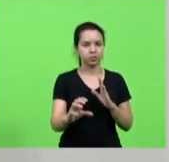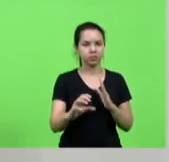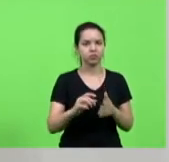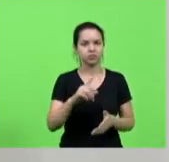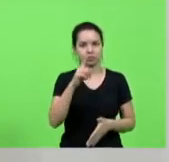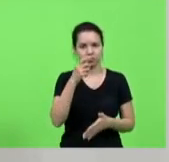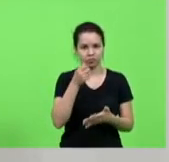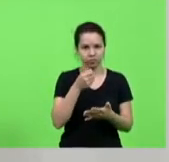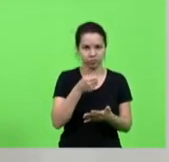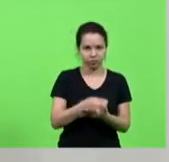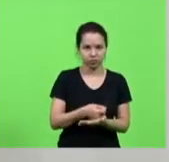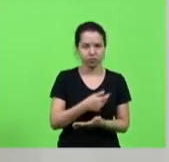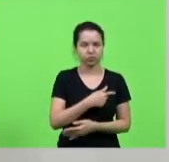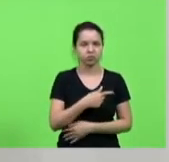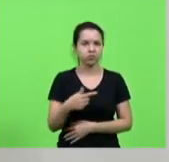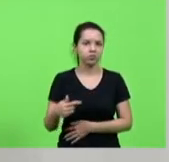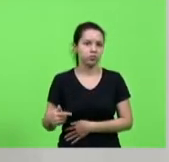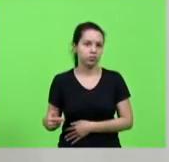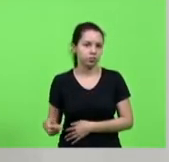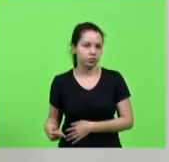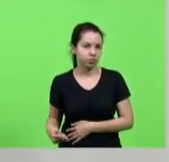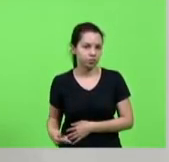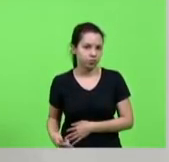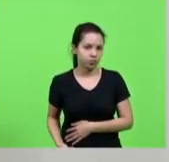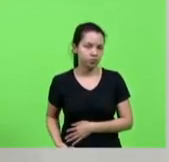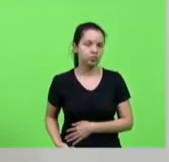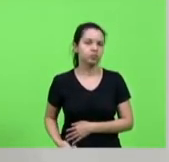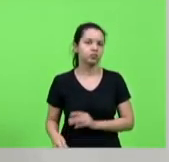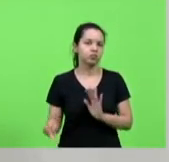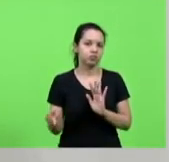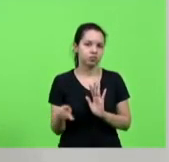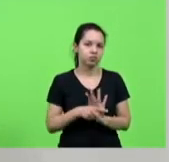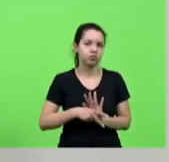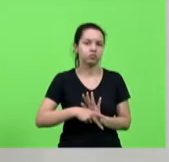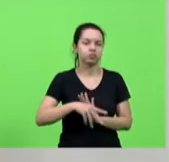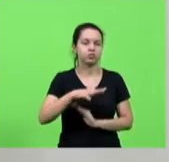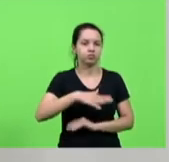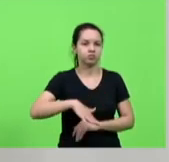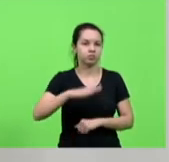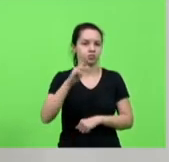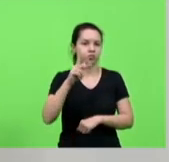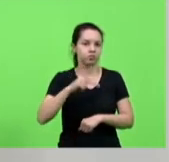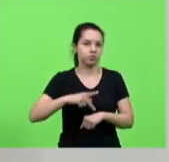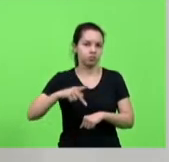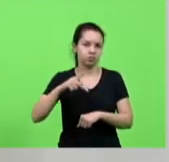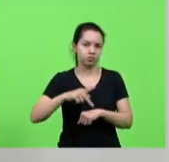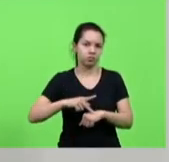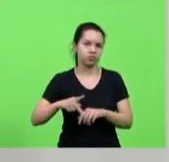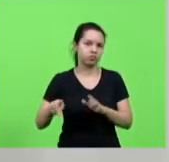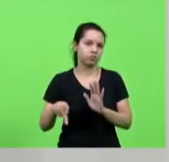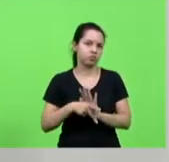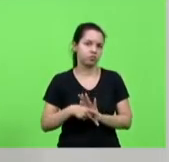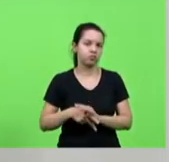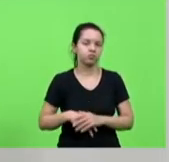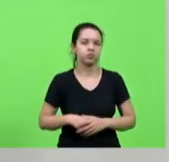de Estado, é uma questão de soberania nacional. É, portanto,